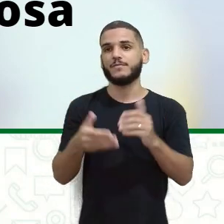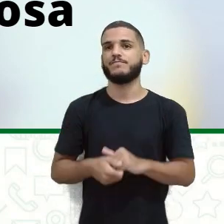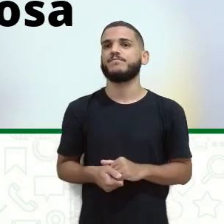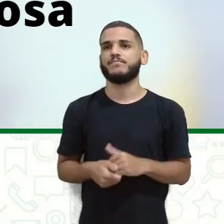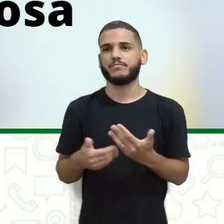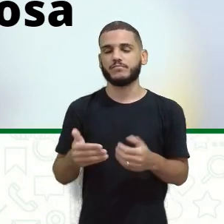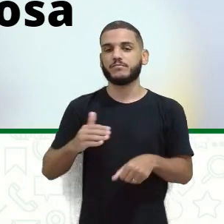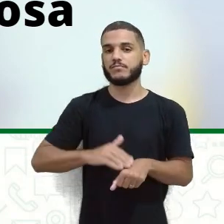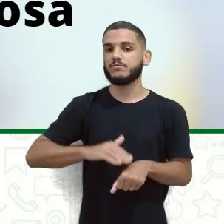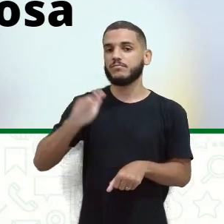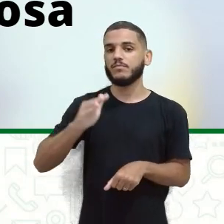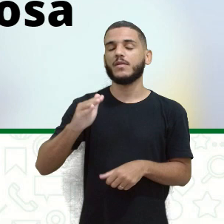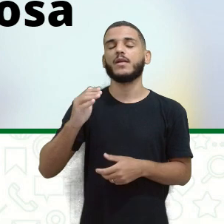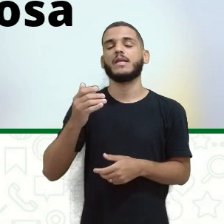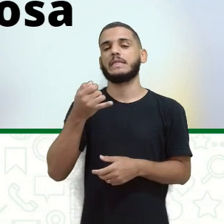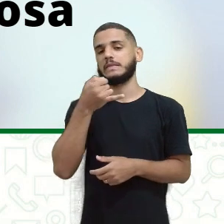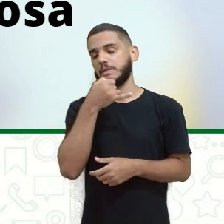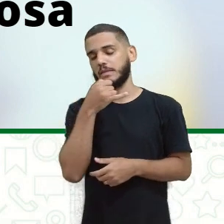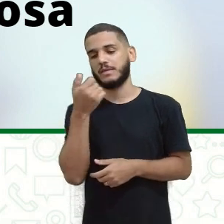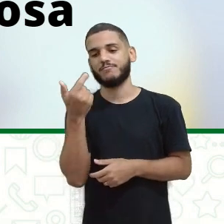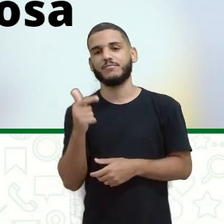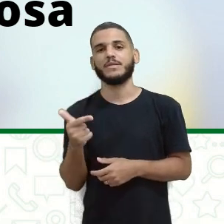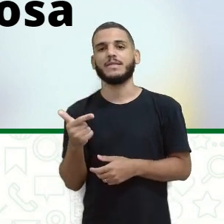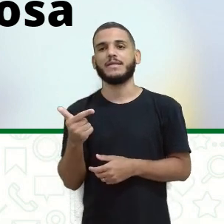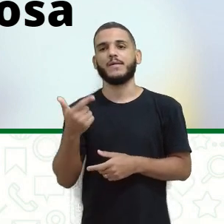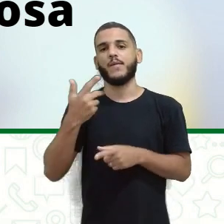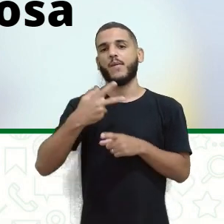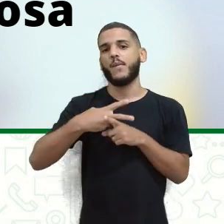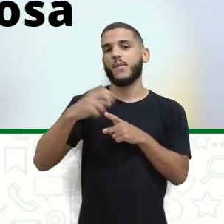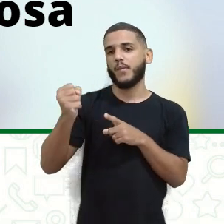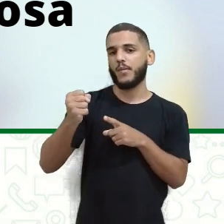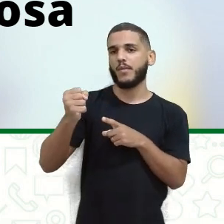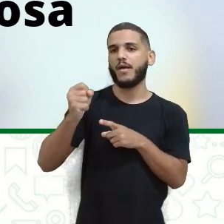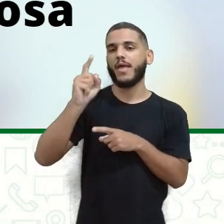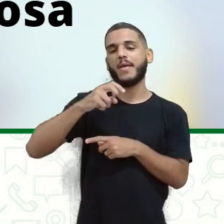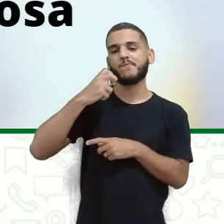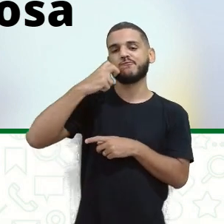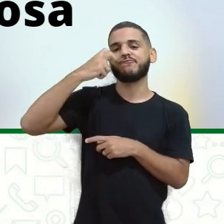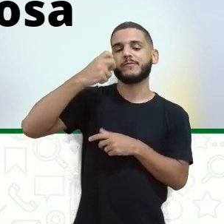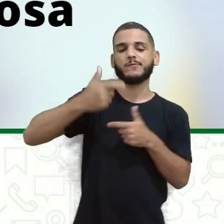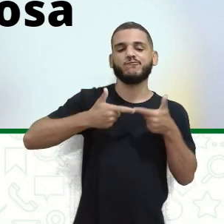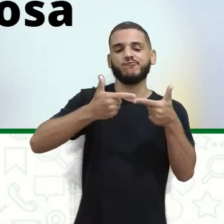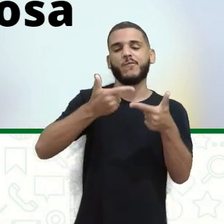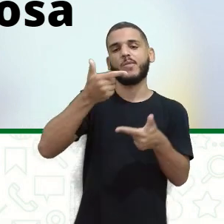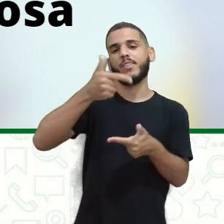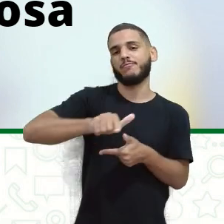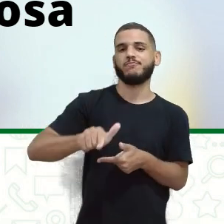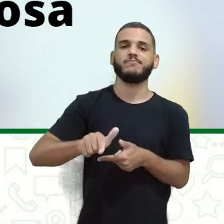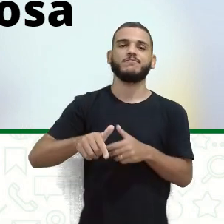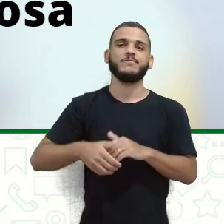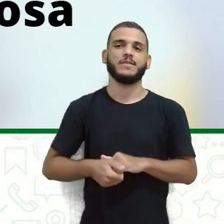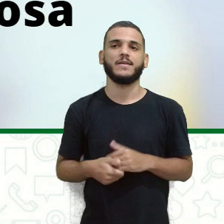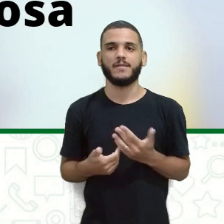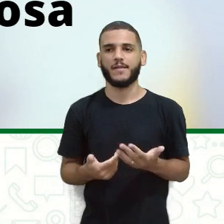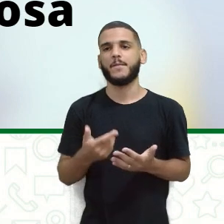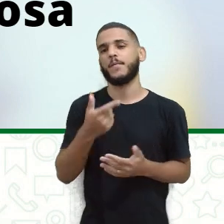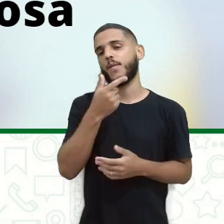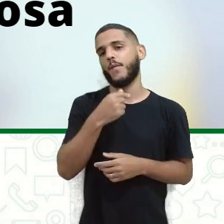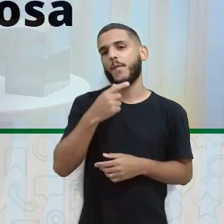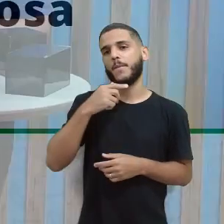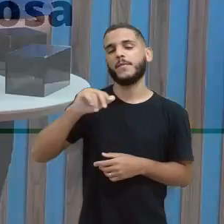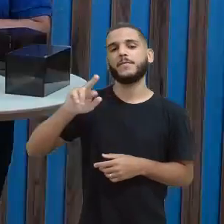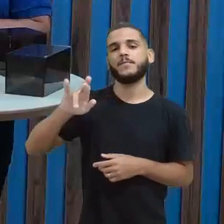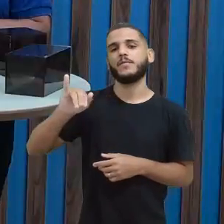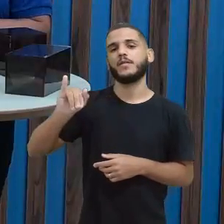Maior que a tristeza de não haver vencido é a vergonha de não ter lutado. Essa frase é de Rui